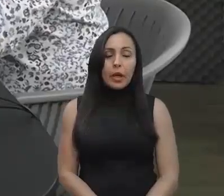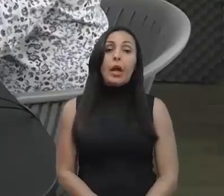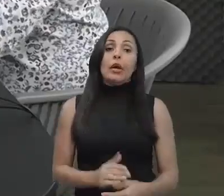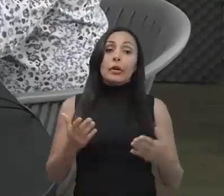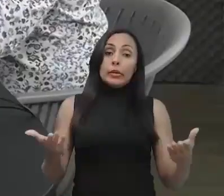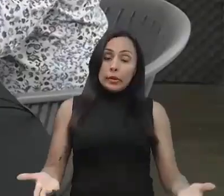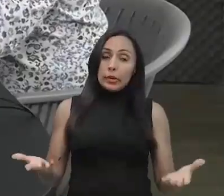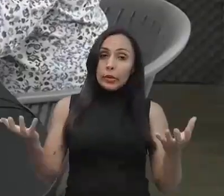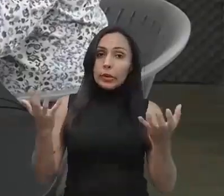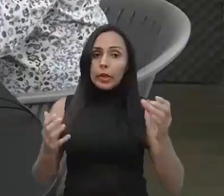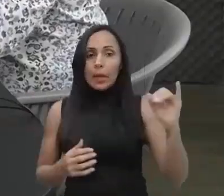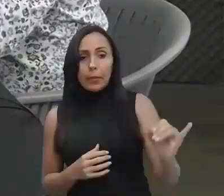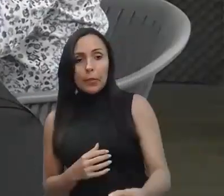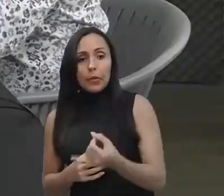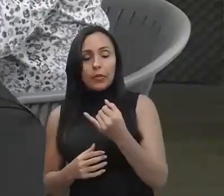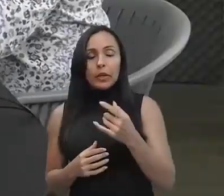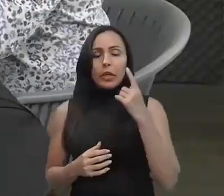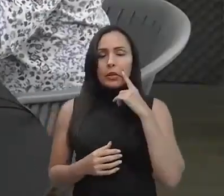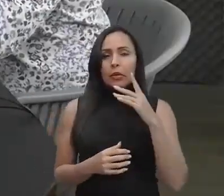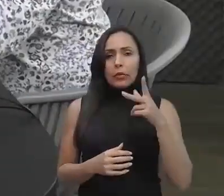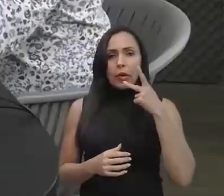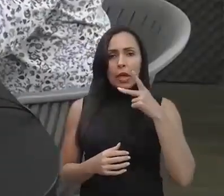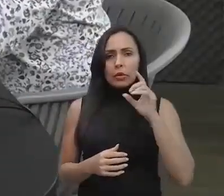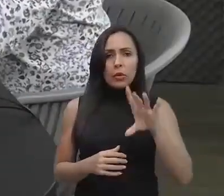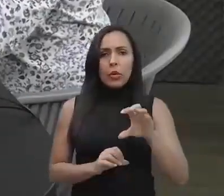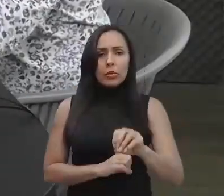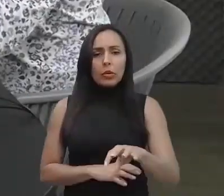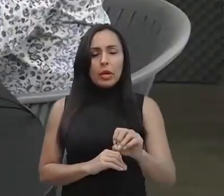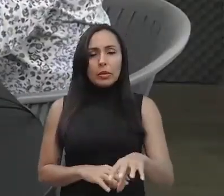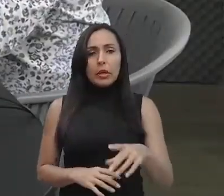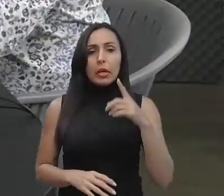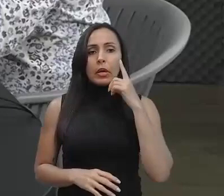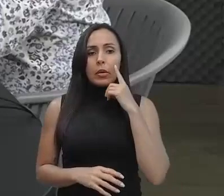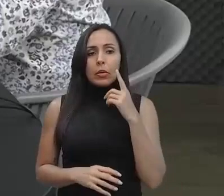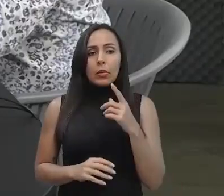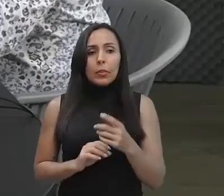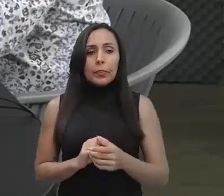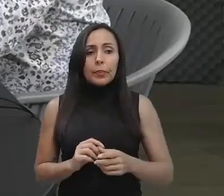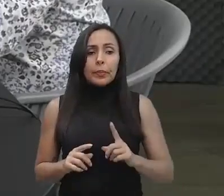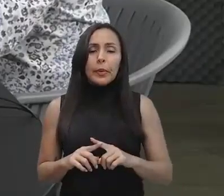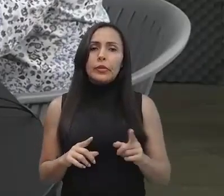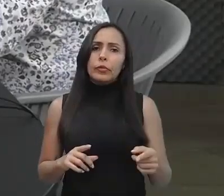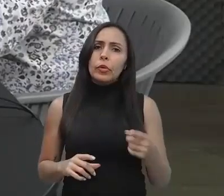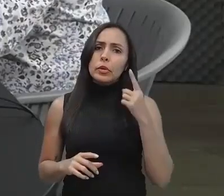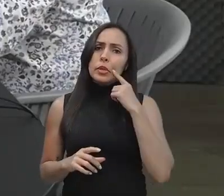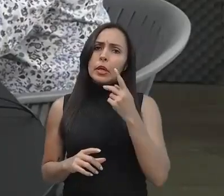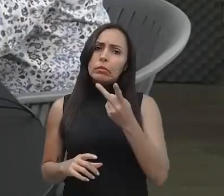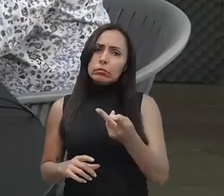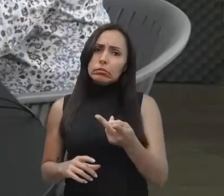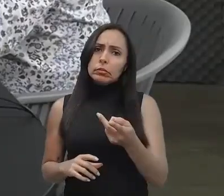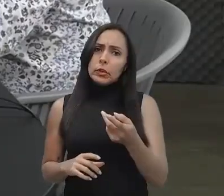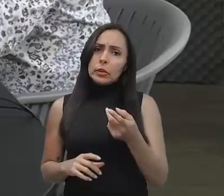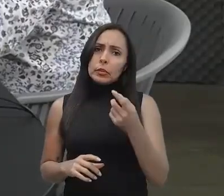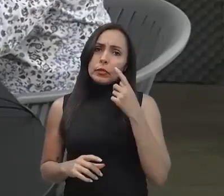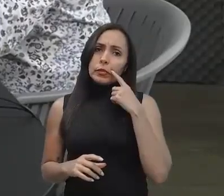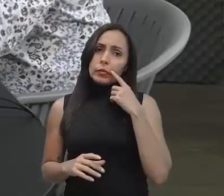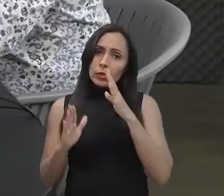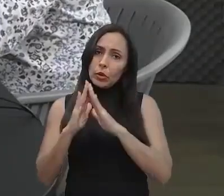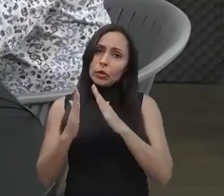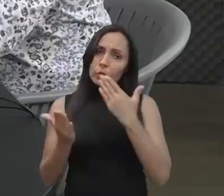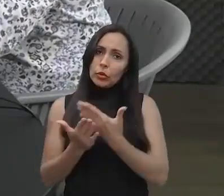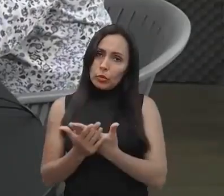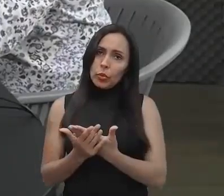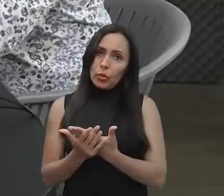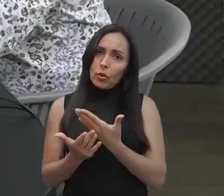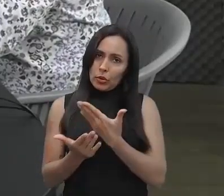fala só sobre educação né porque a gente tá falando sobre educação mas você passou por escola pública né você foi estudante de